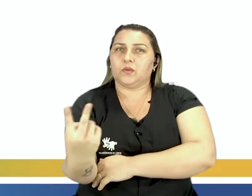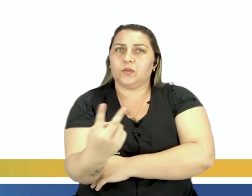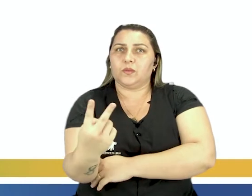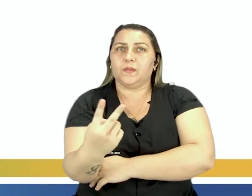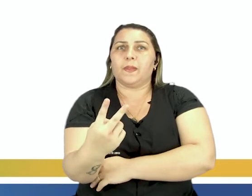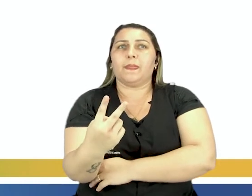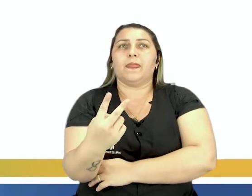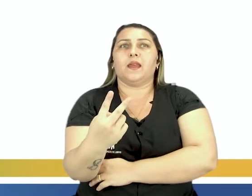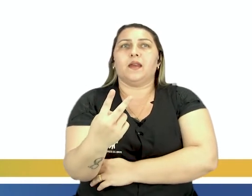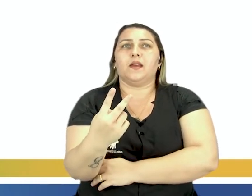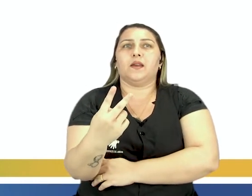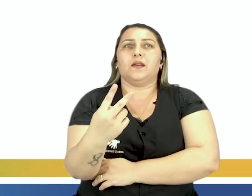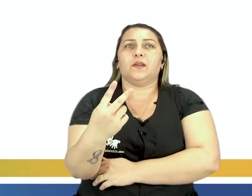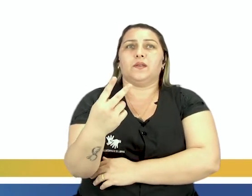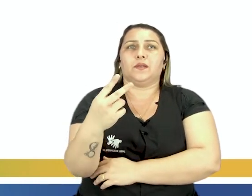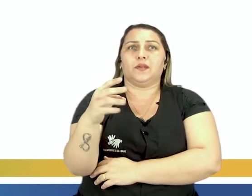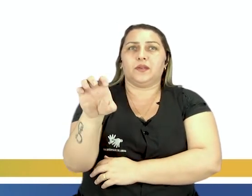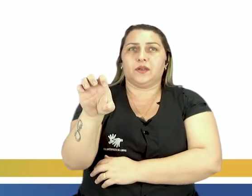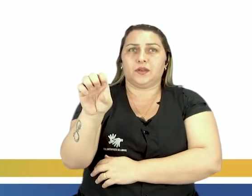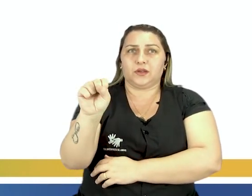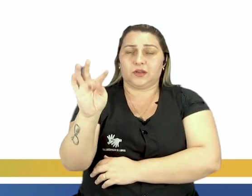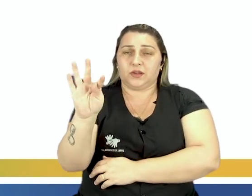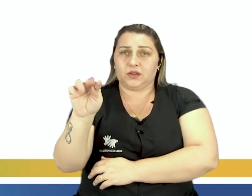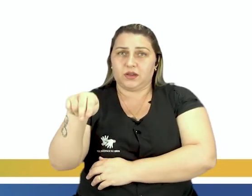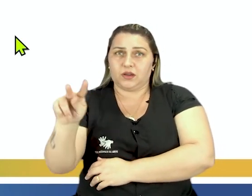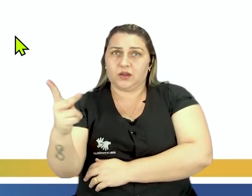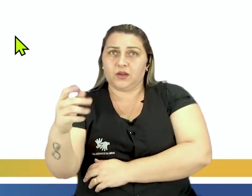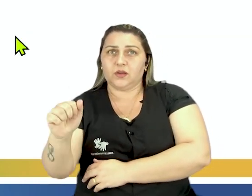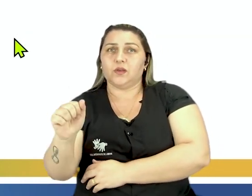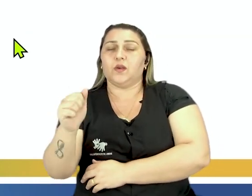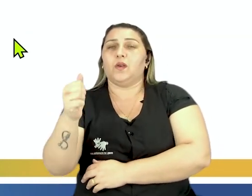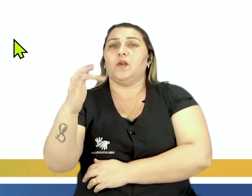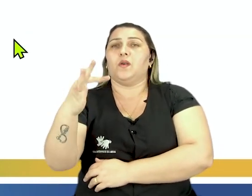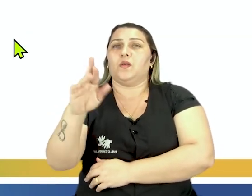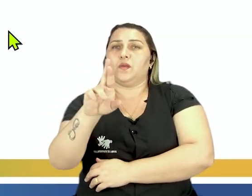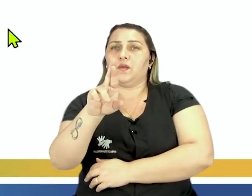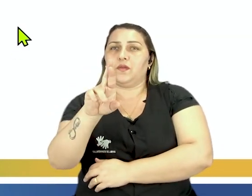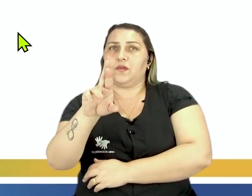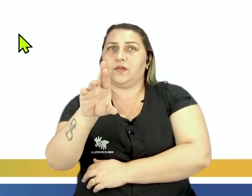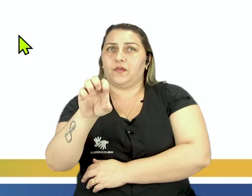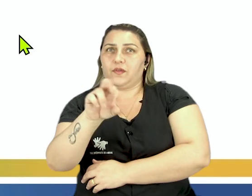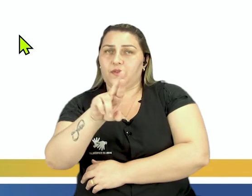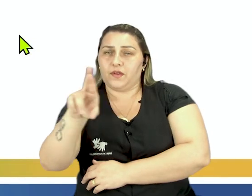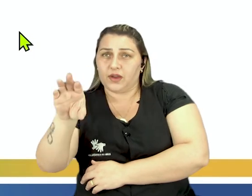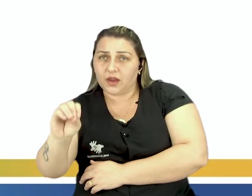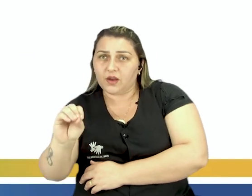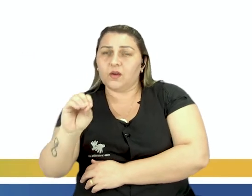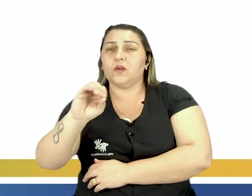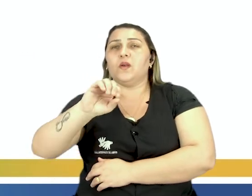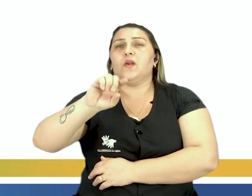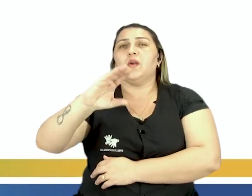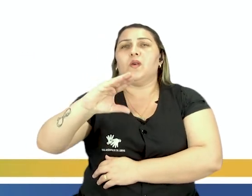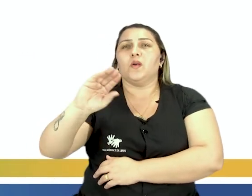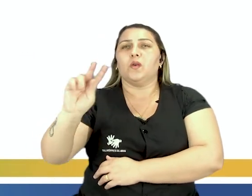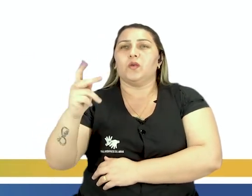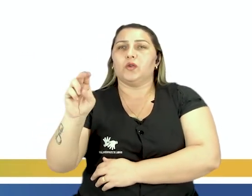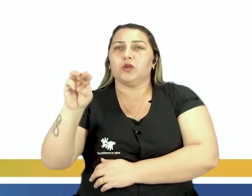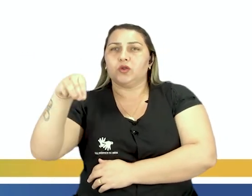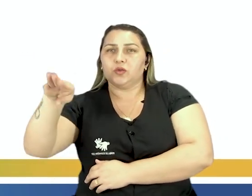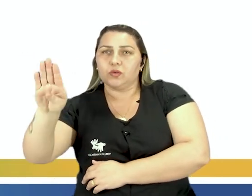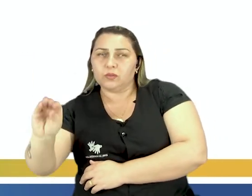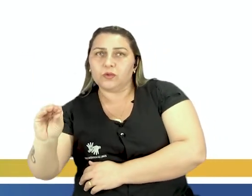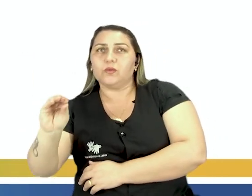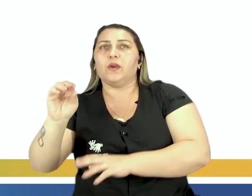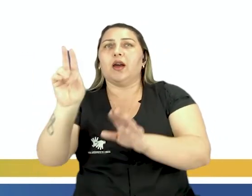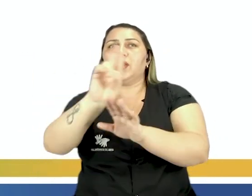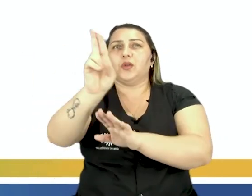ser o estânio, o ferro, o chumbo e o manganês. E a nomenclatura dos óxidos, nós temos aqui,